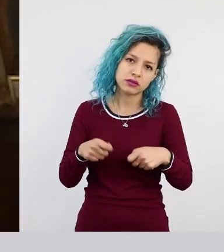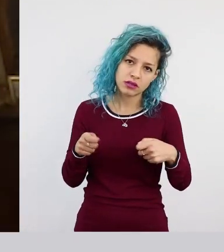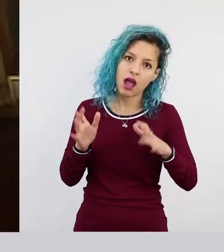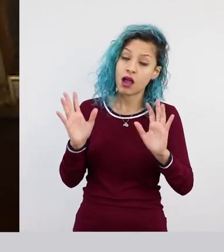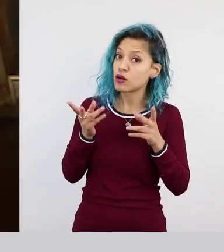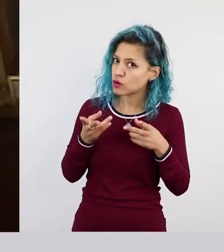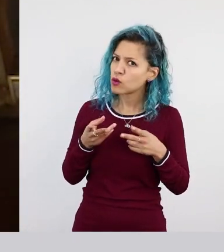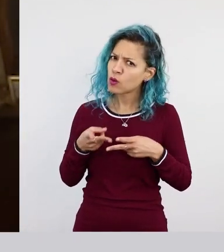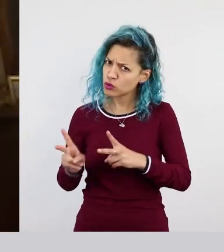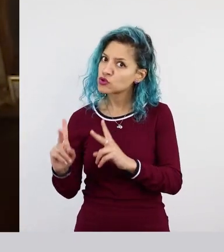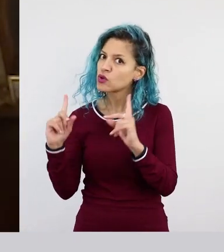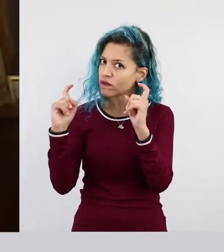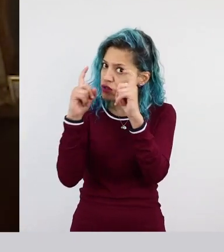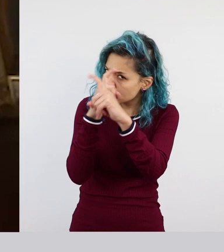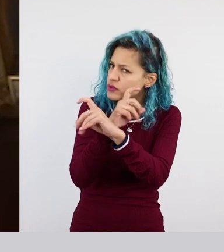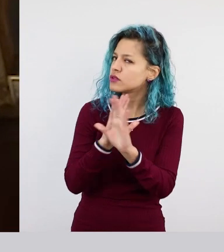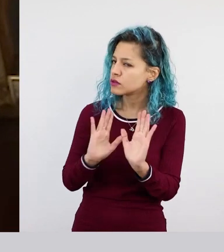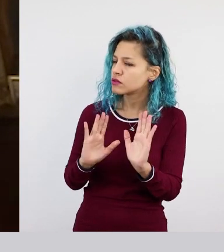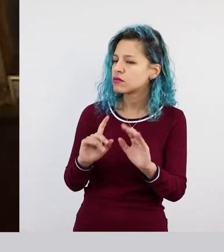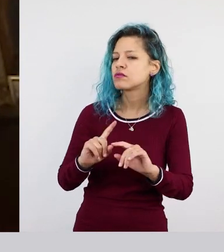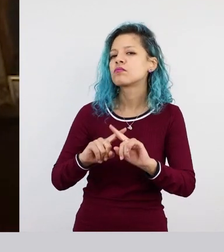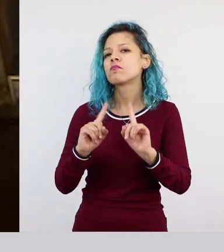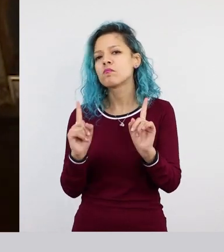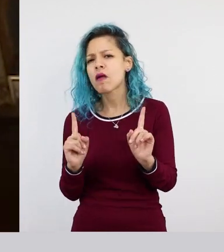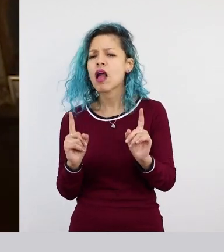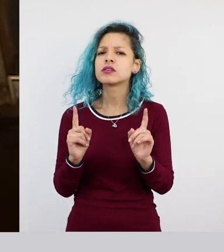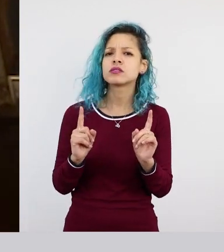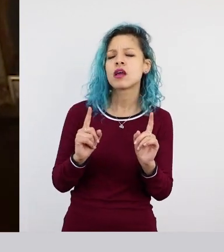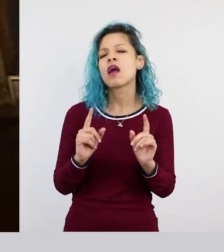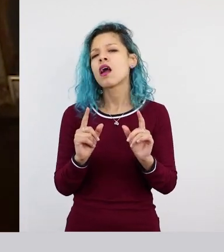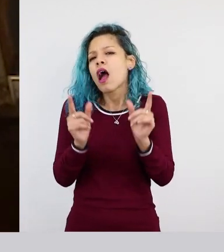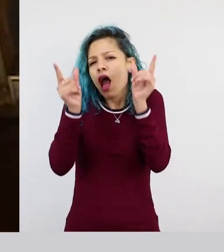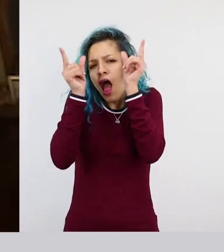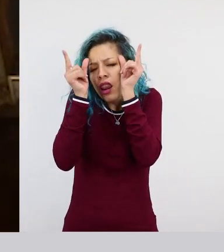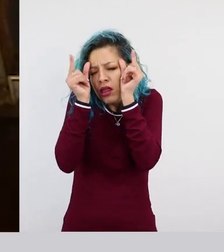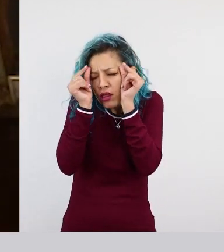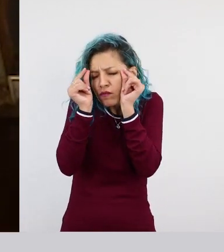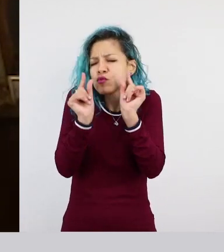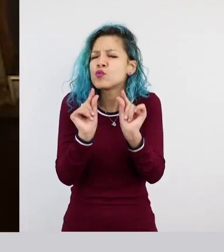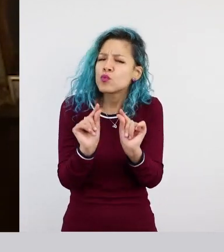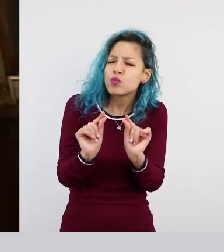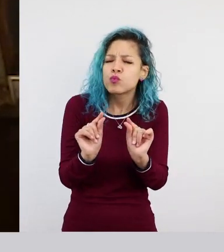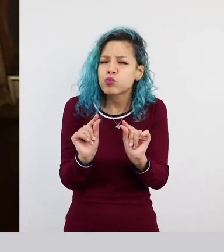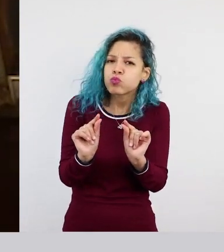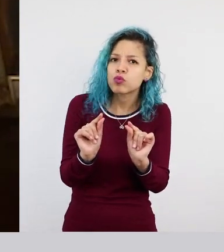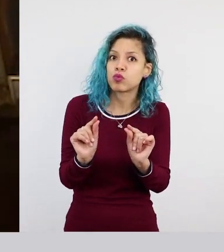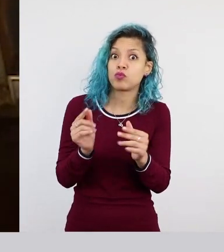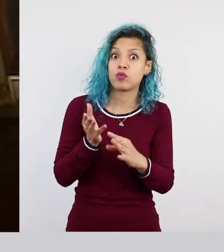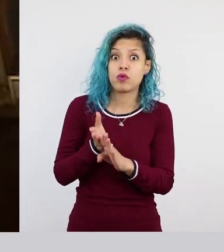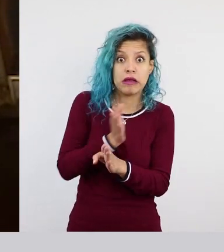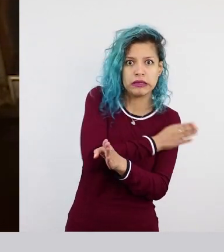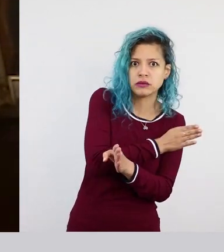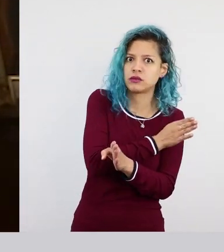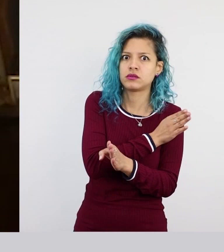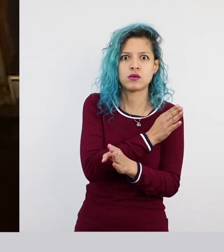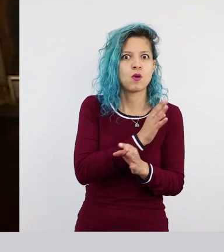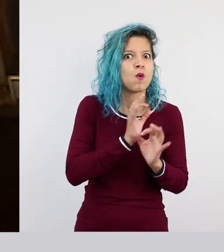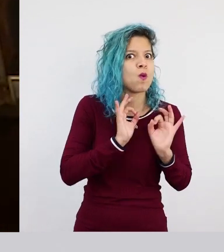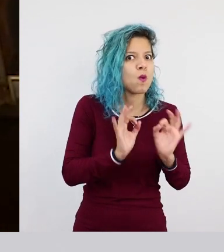Já continuava, era difícil, mas a gente já podia respirar um pouco melhor do que